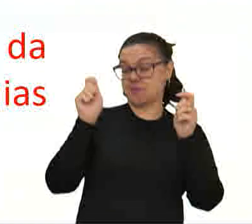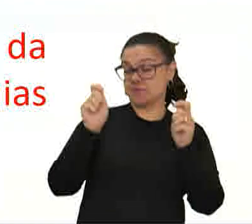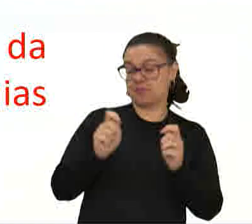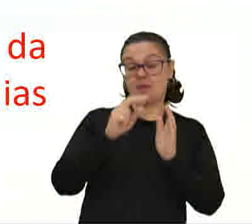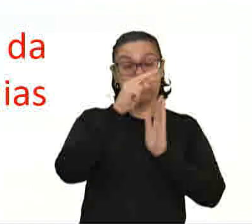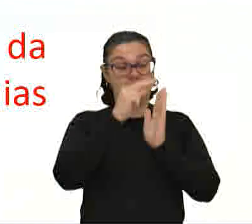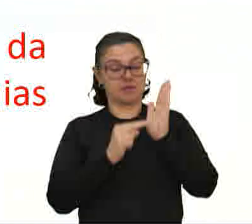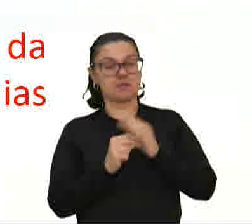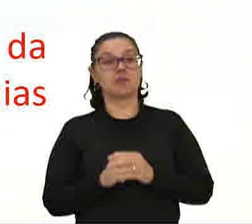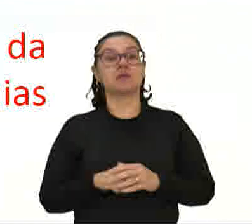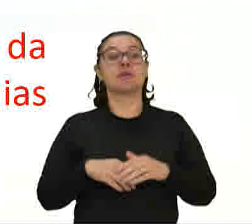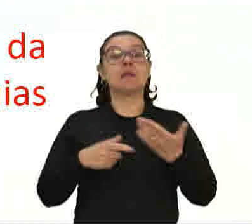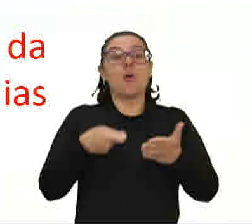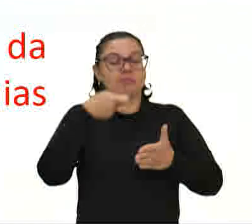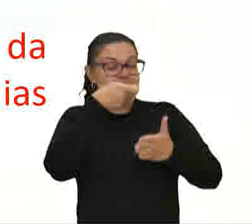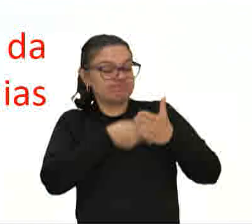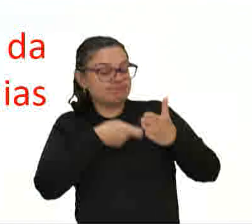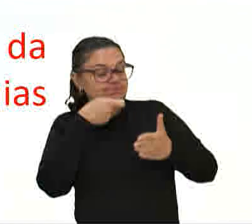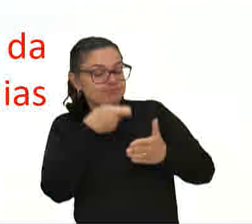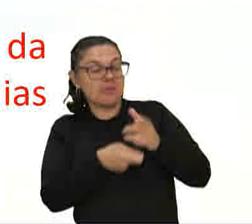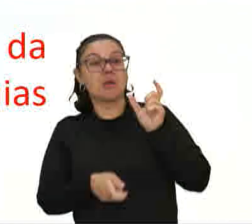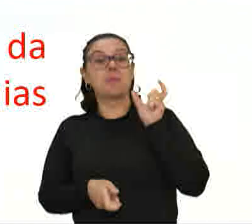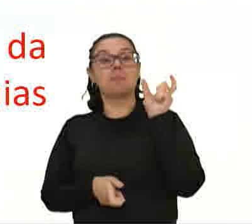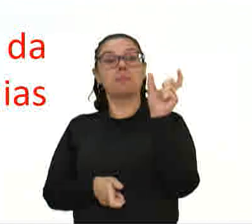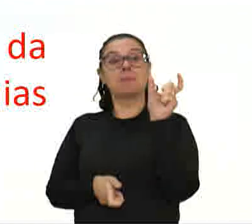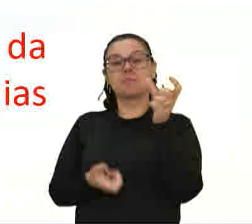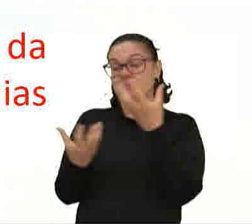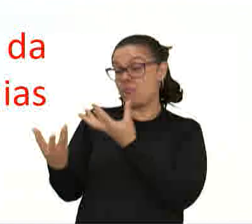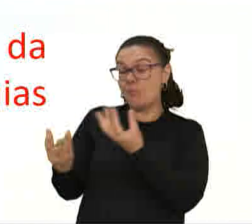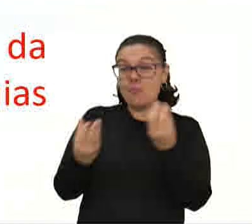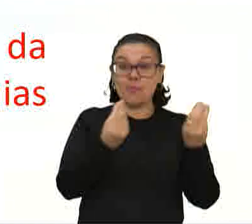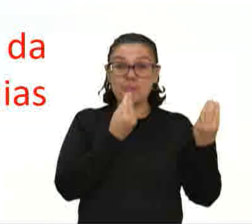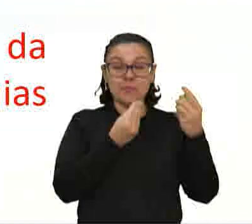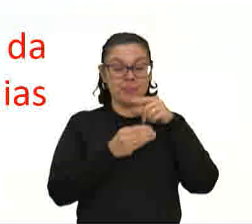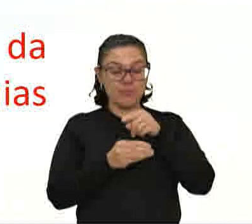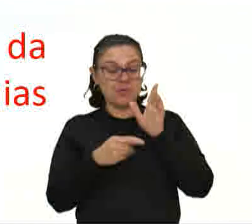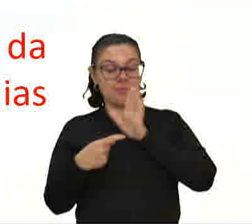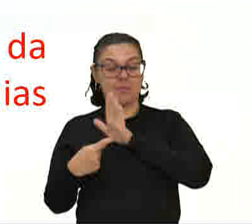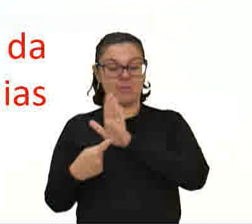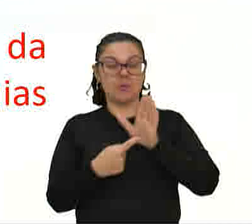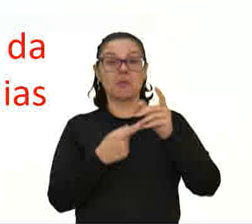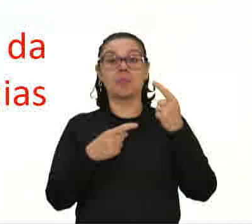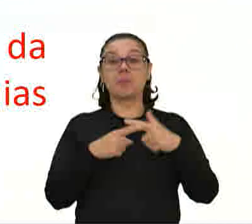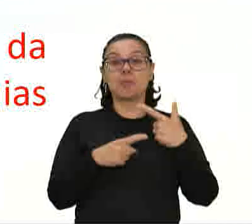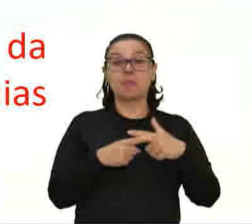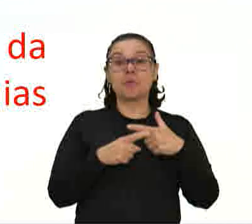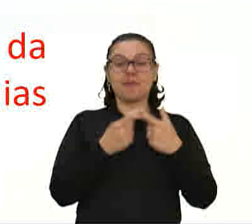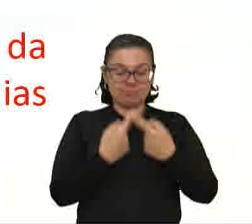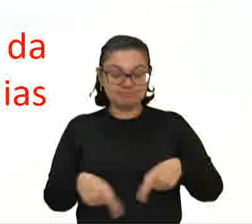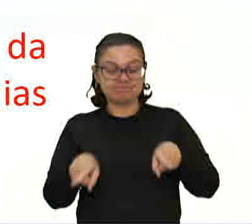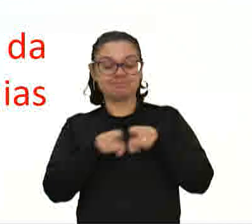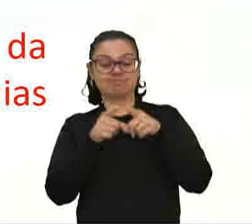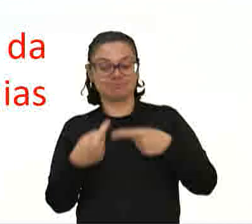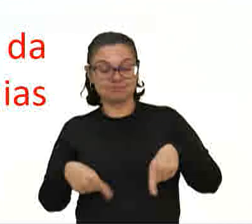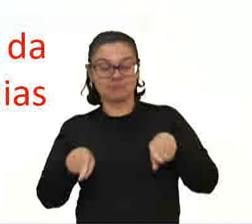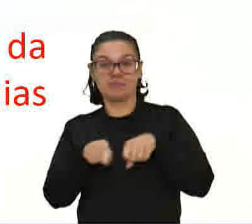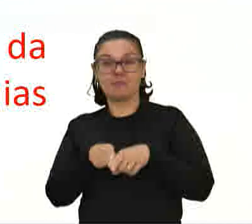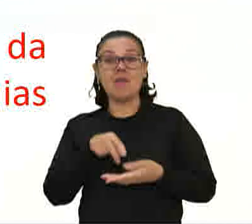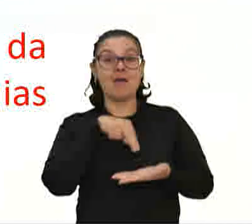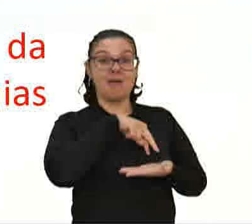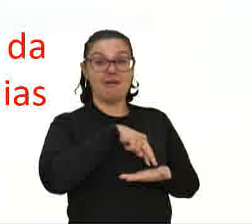de leitura? A insistência na palavra muitas decorre do efeito que a repetição